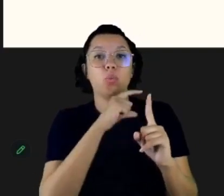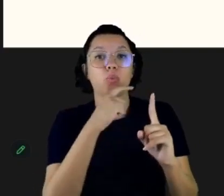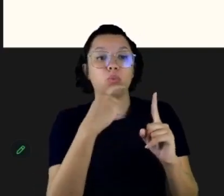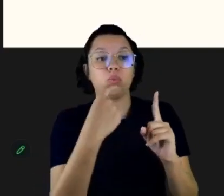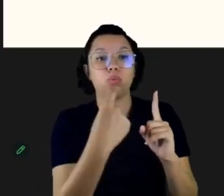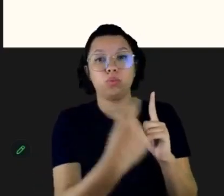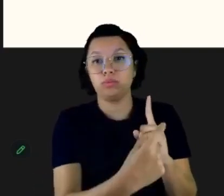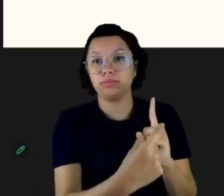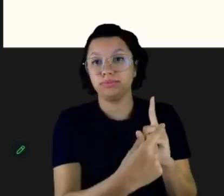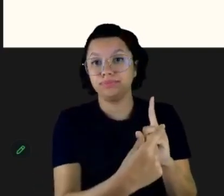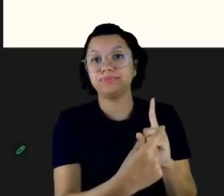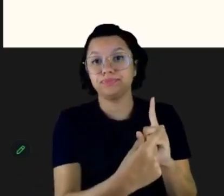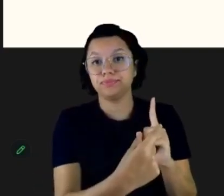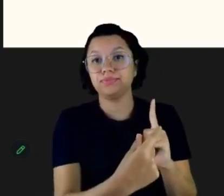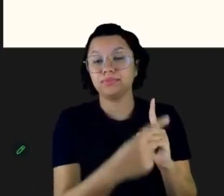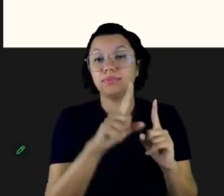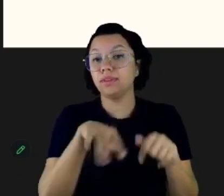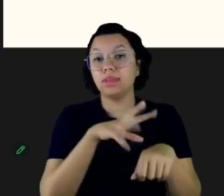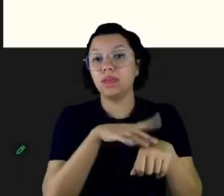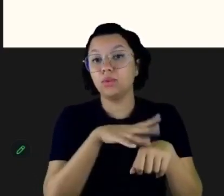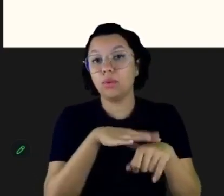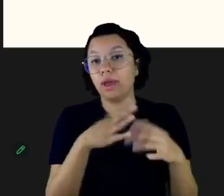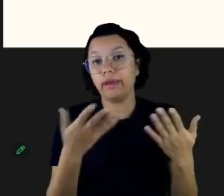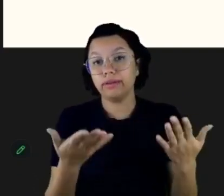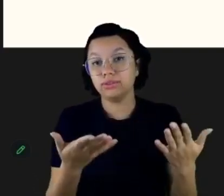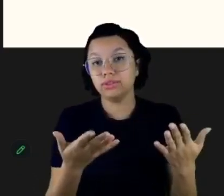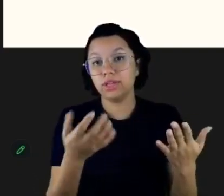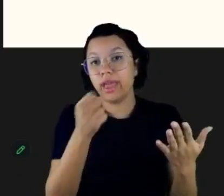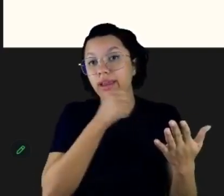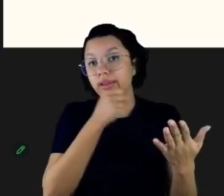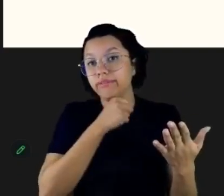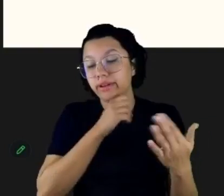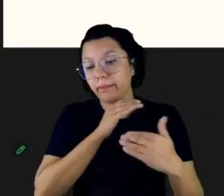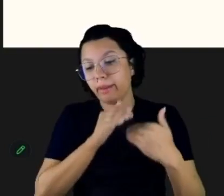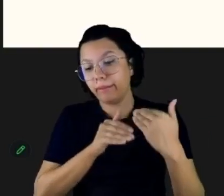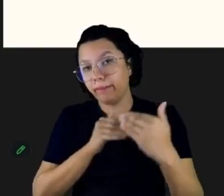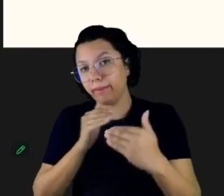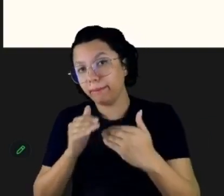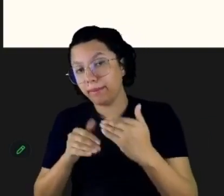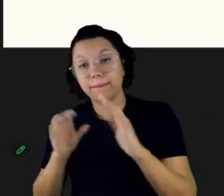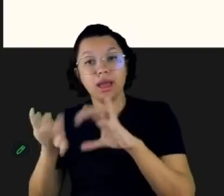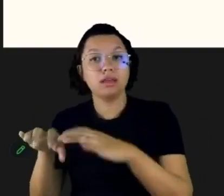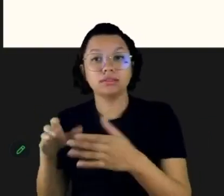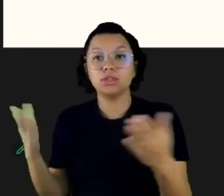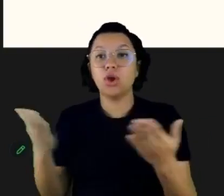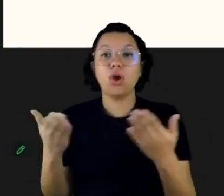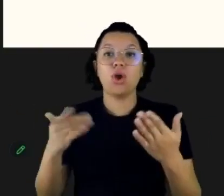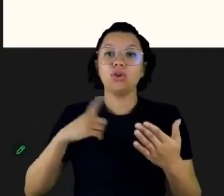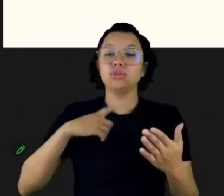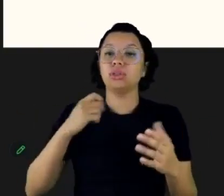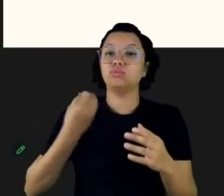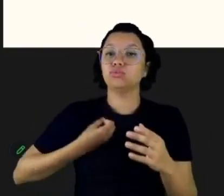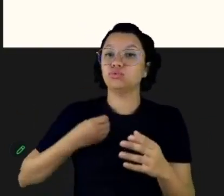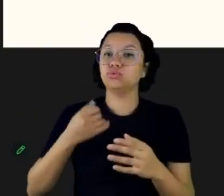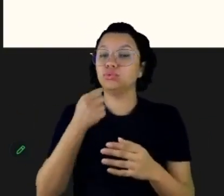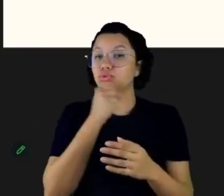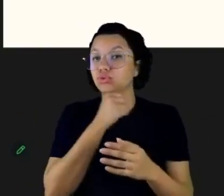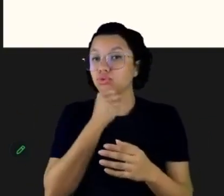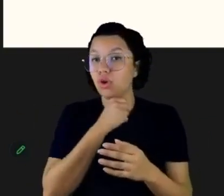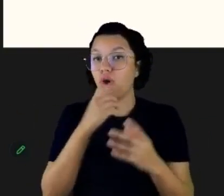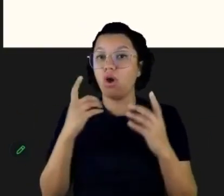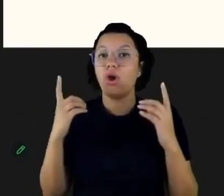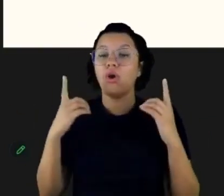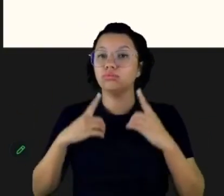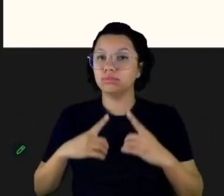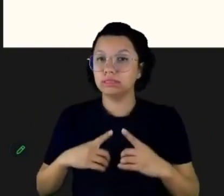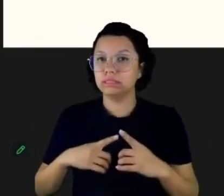que é doentio. E ele envelheceu assim. Hoje nós temos um número de idosos com doenças